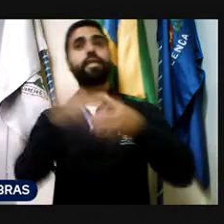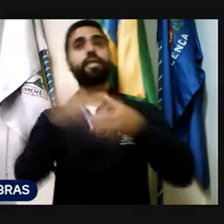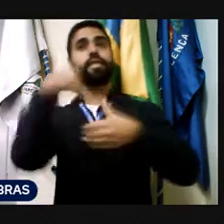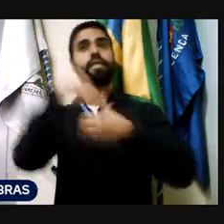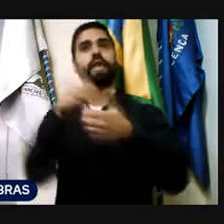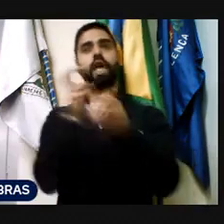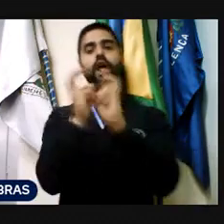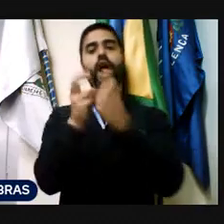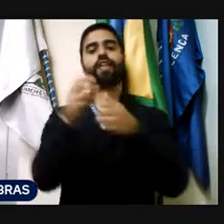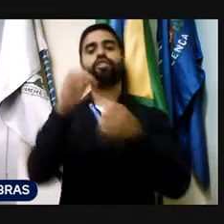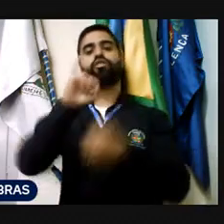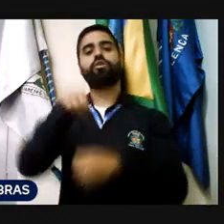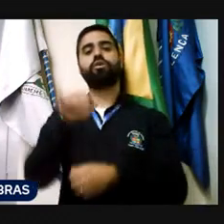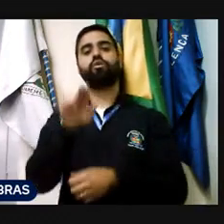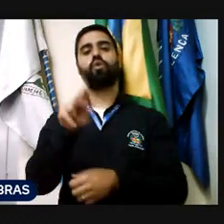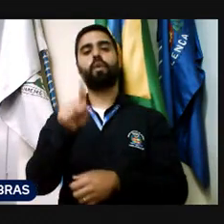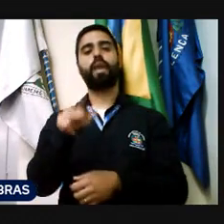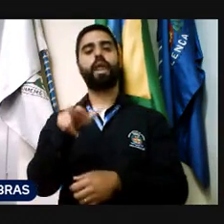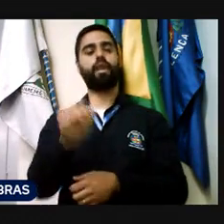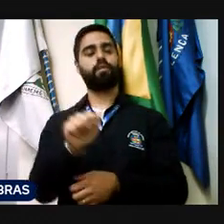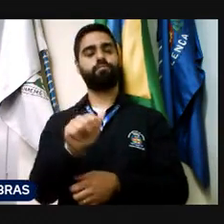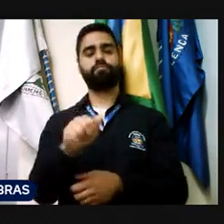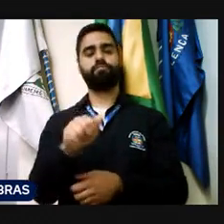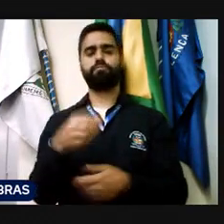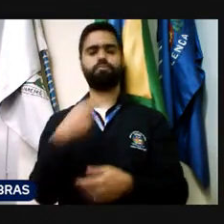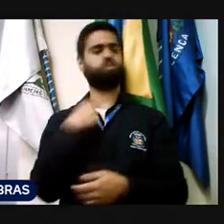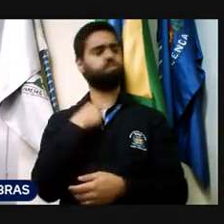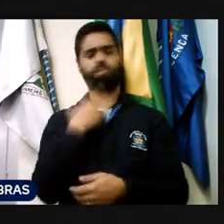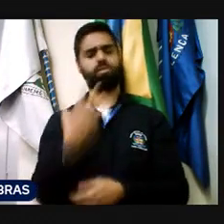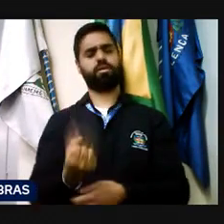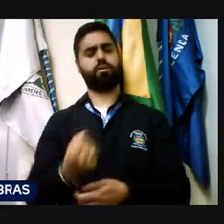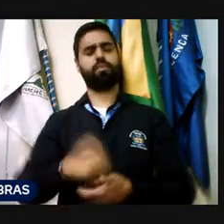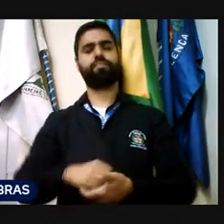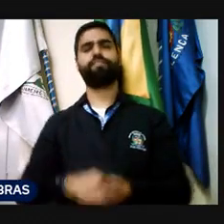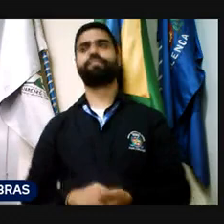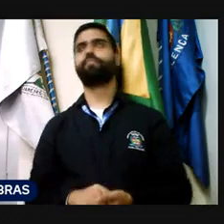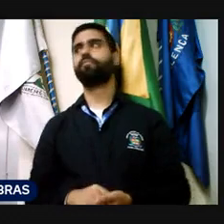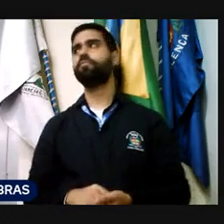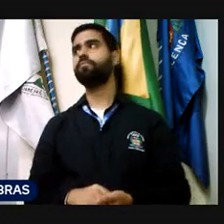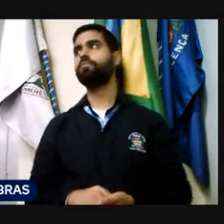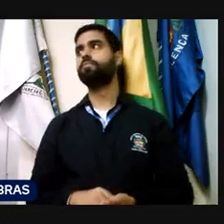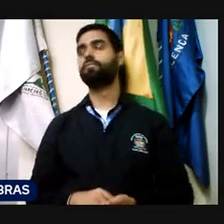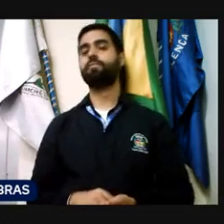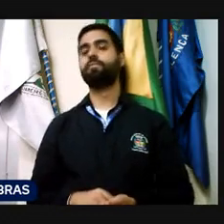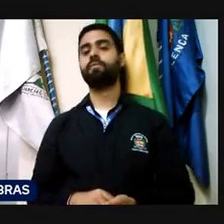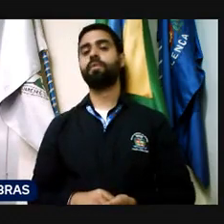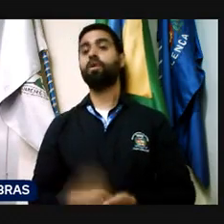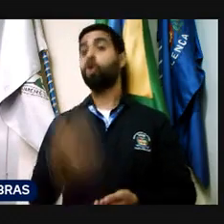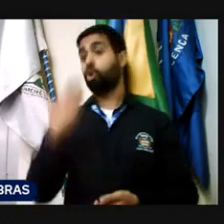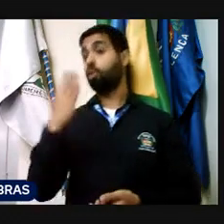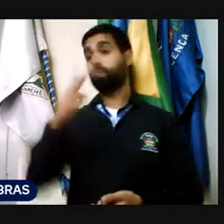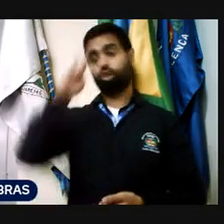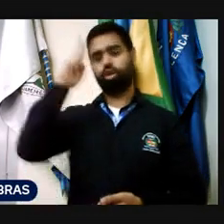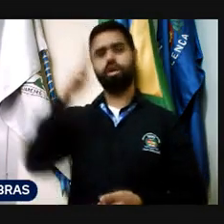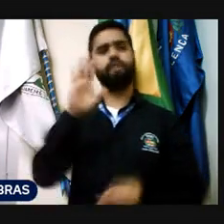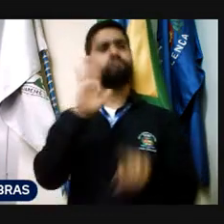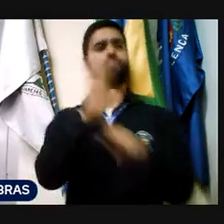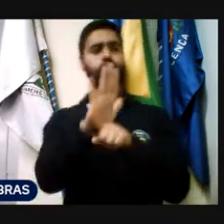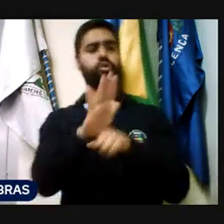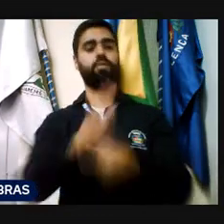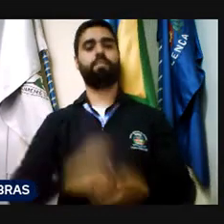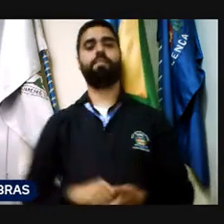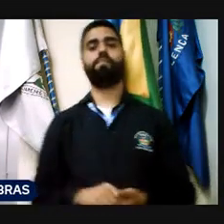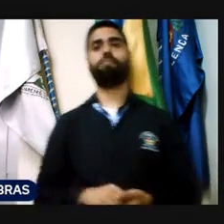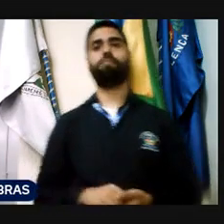Paraná? Não tem cabimento. Então, eu pedi o Pretinho e ele nos auxiliou.